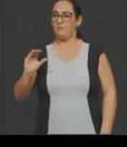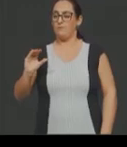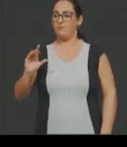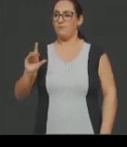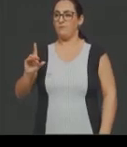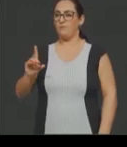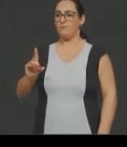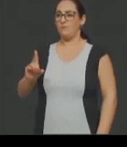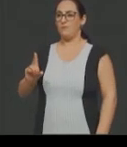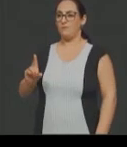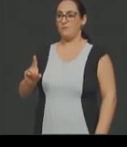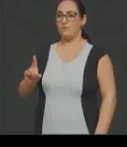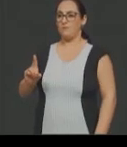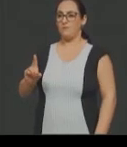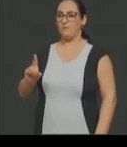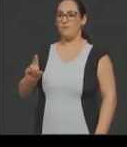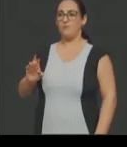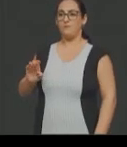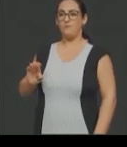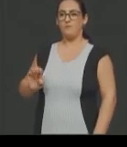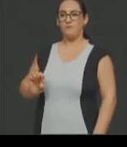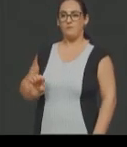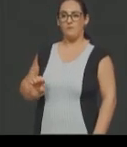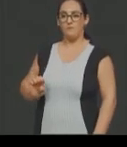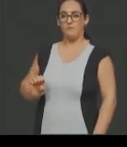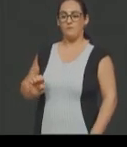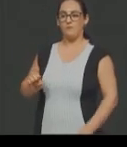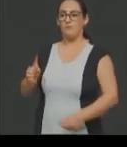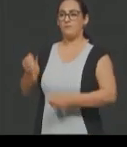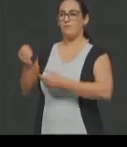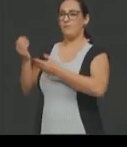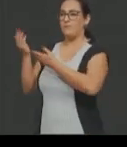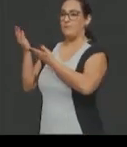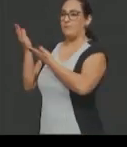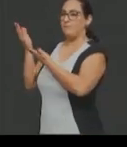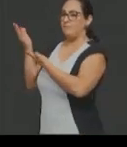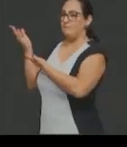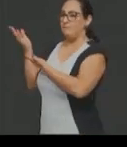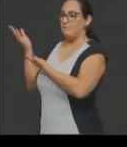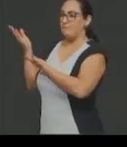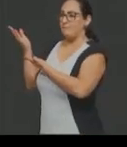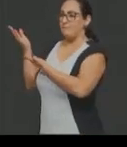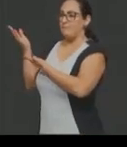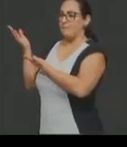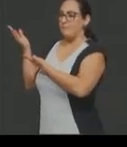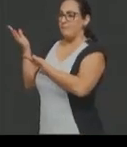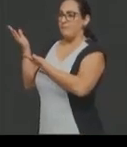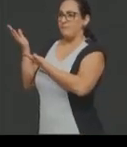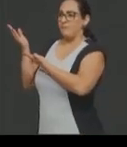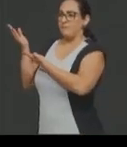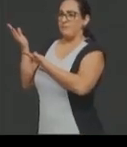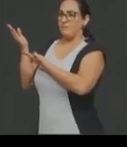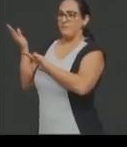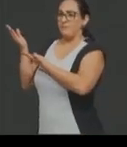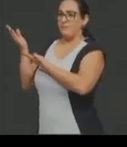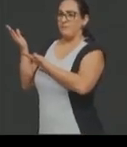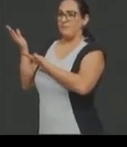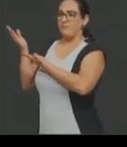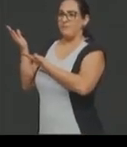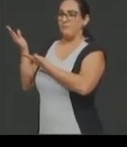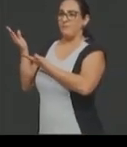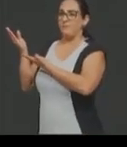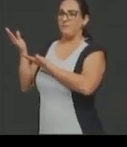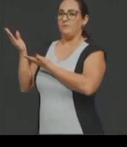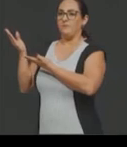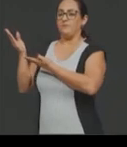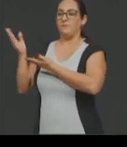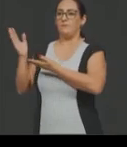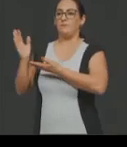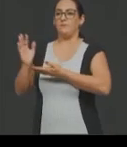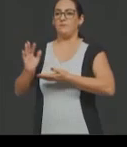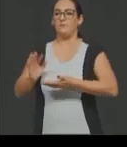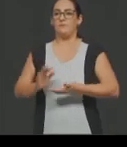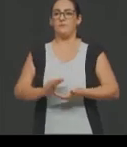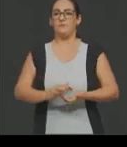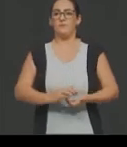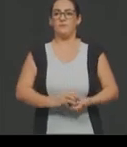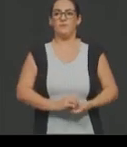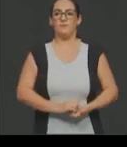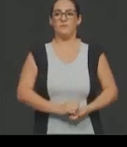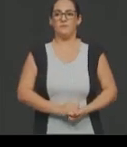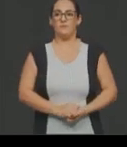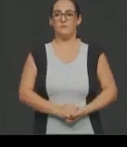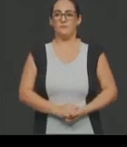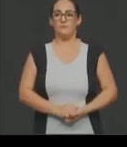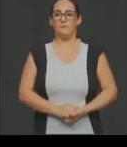econômica; C, dispositivos de liberdade de expressão; D, estratégias de